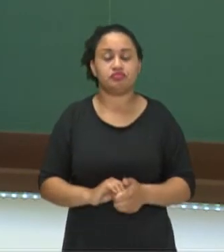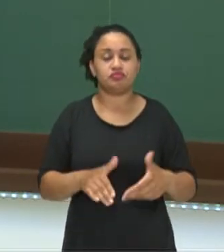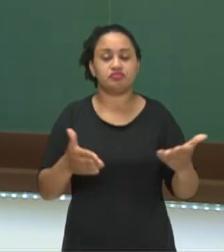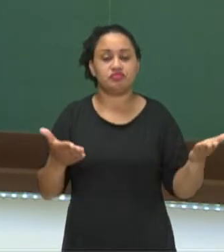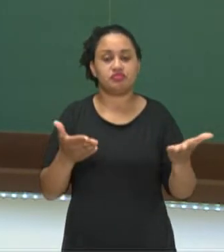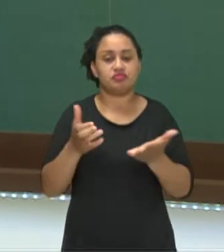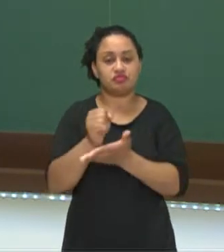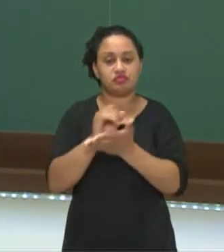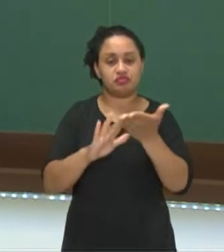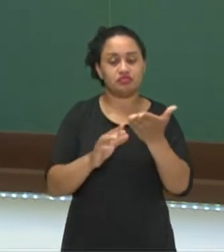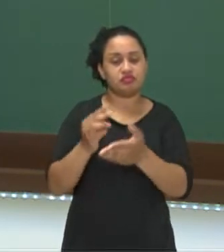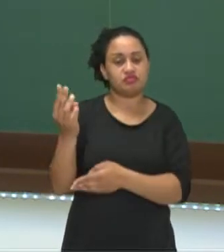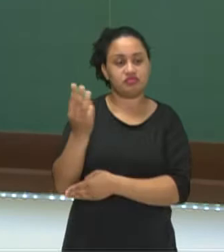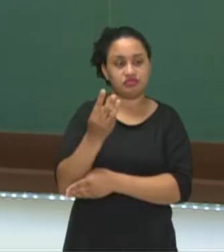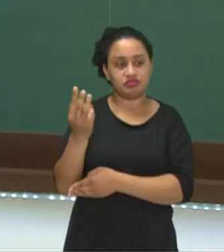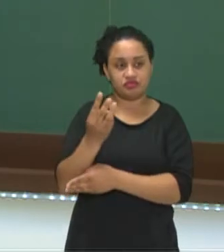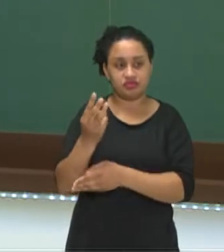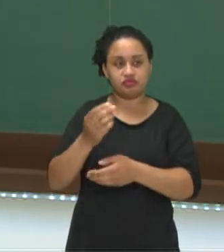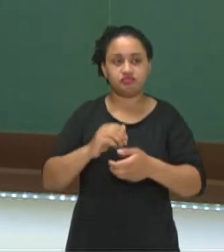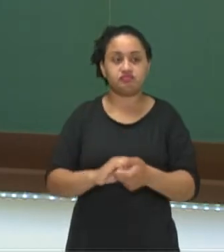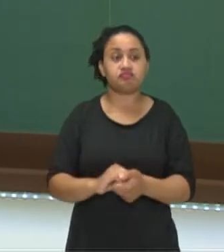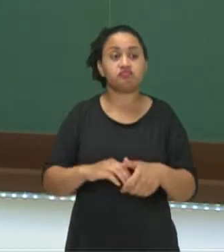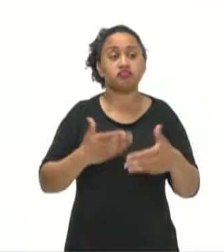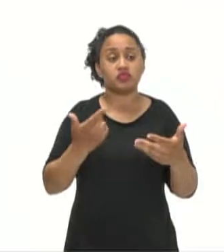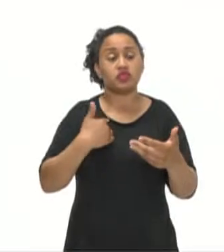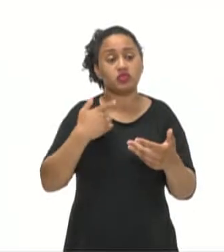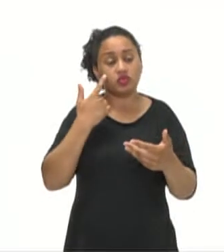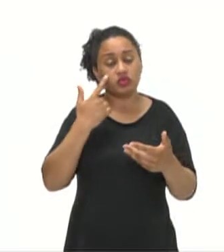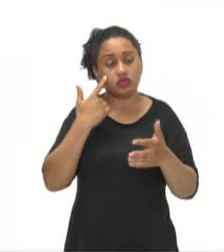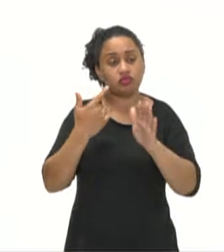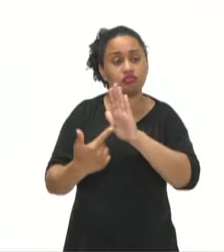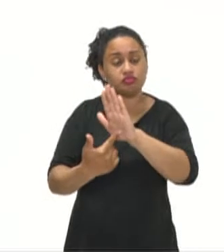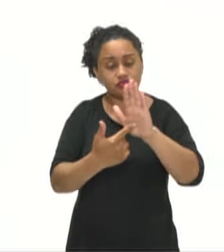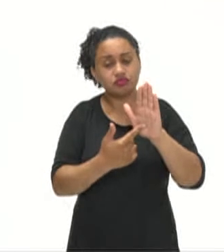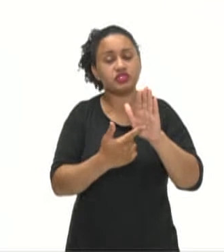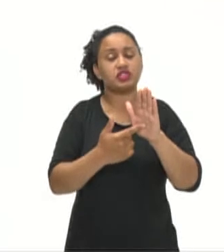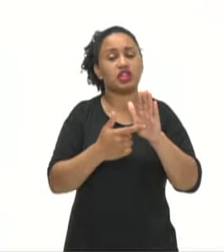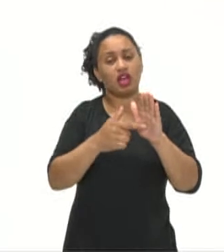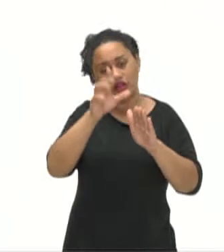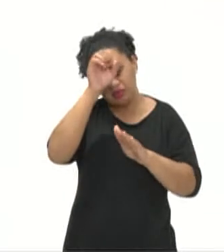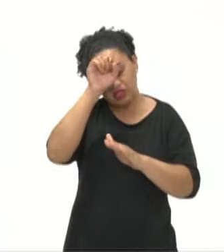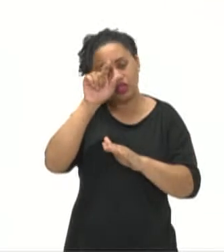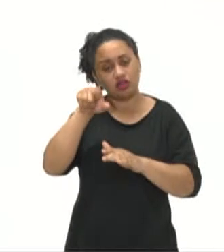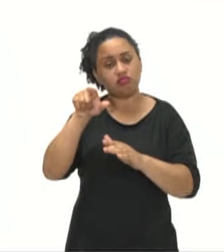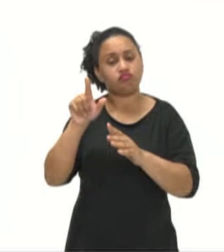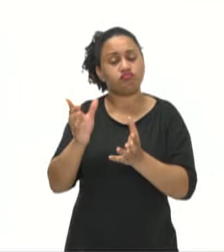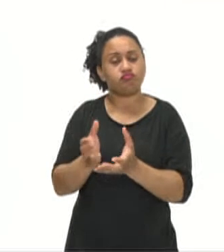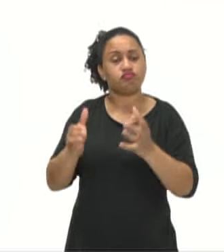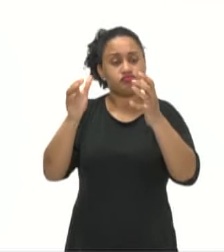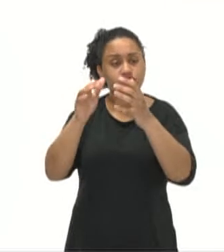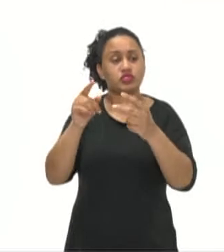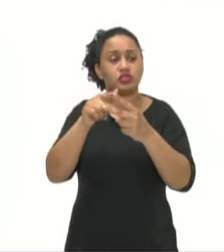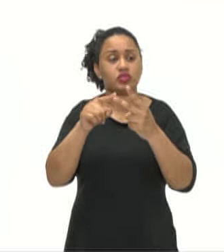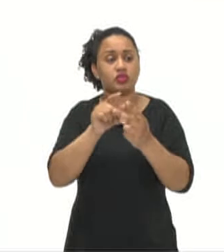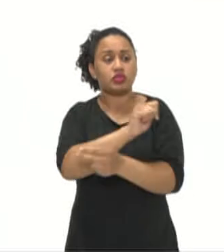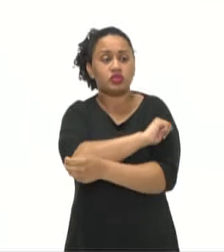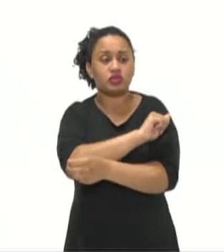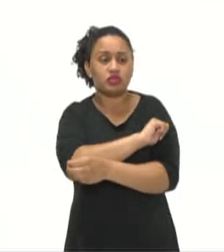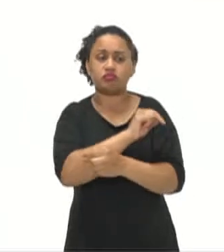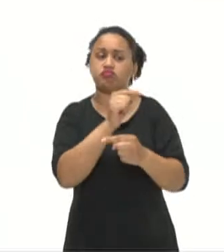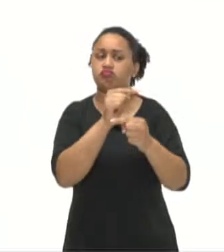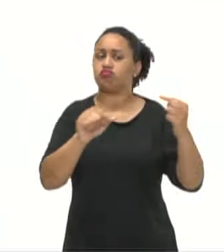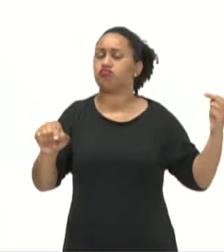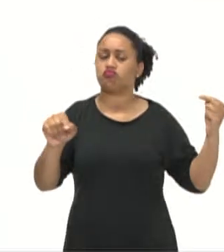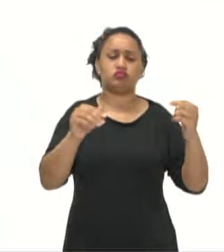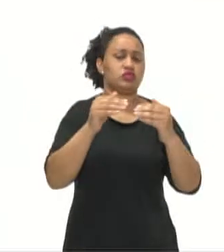Vamos, então, com a nossa terceira atividade. Ao rever o que aprenderam sobre esponjas, 2 estudantes